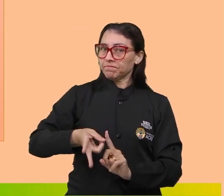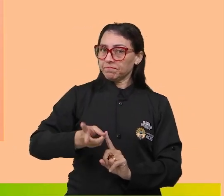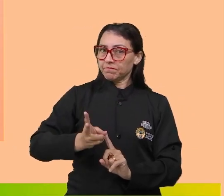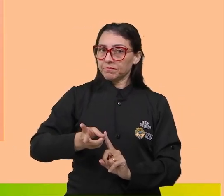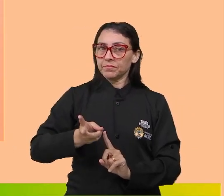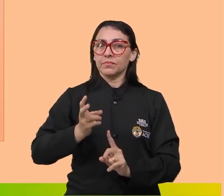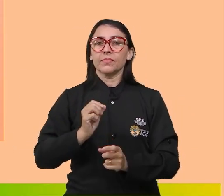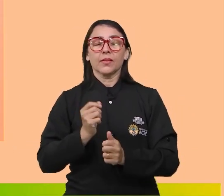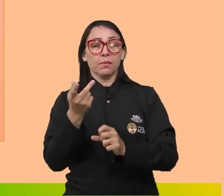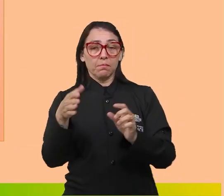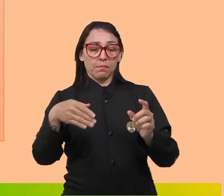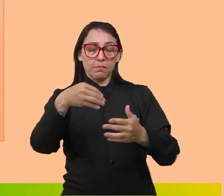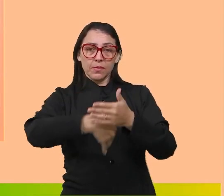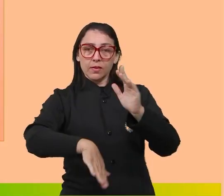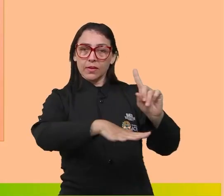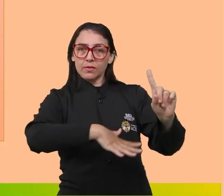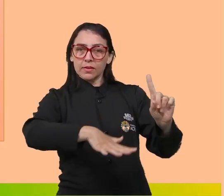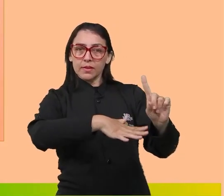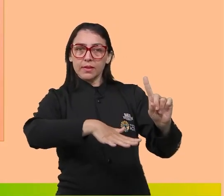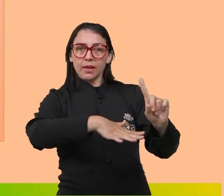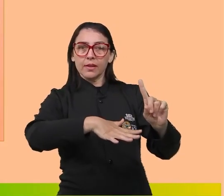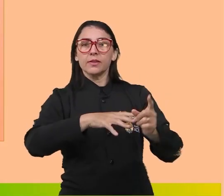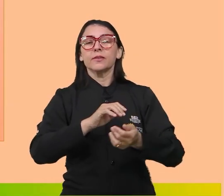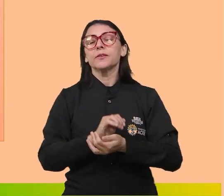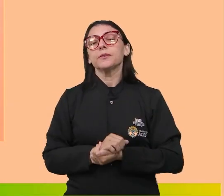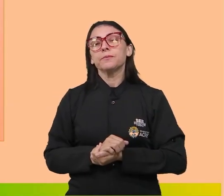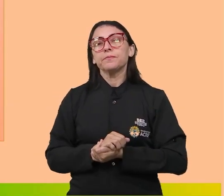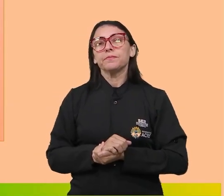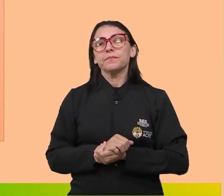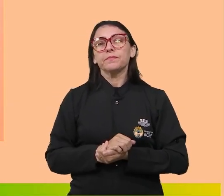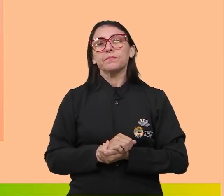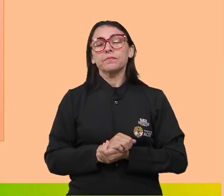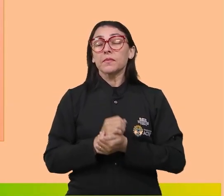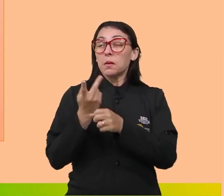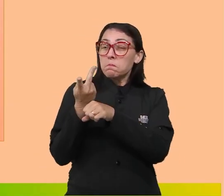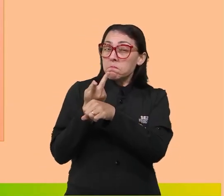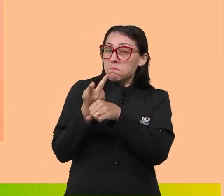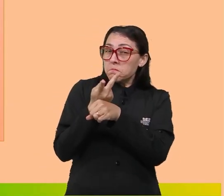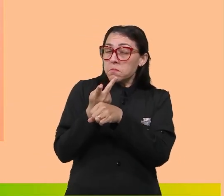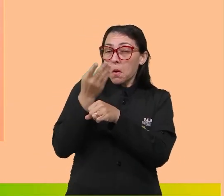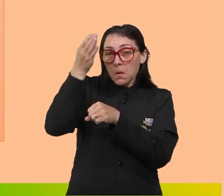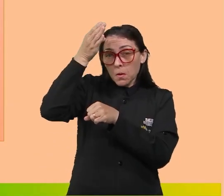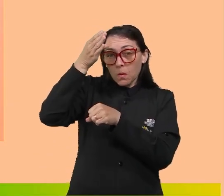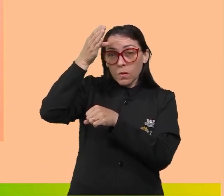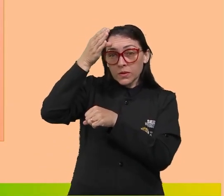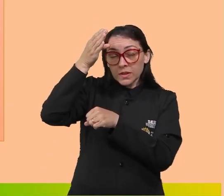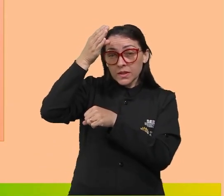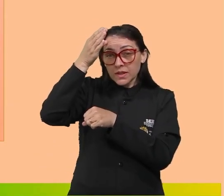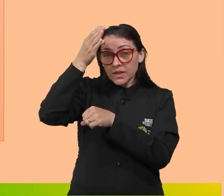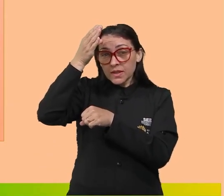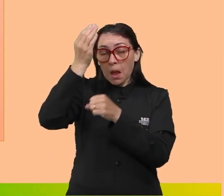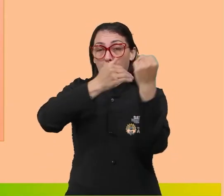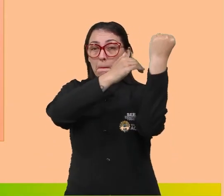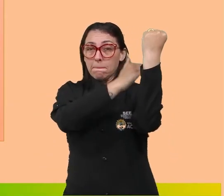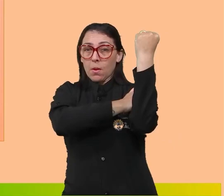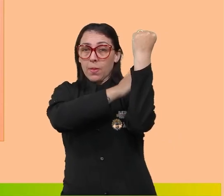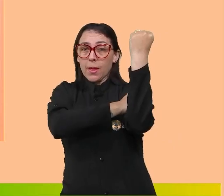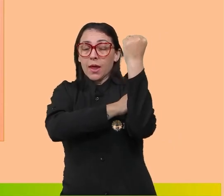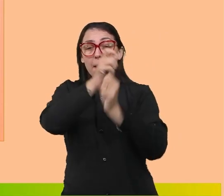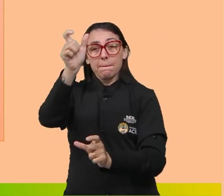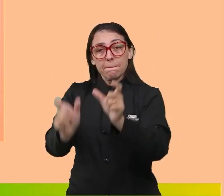situações de opressão na sociedade. Ele busca conscientizar e empoderar